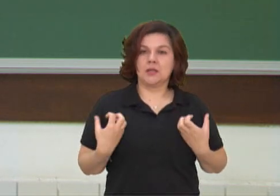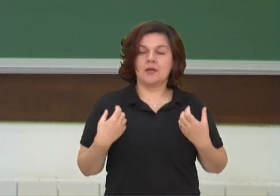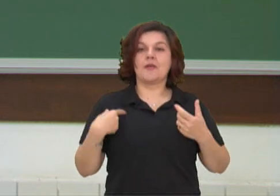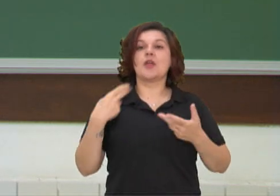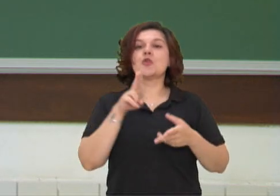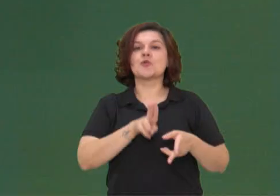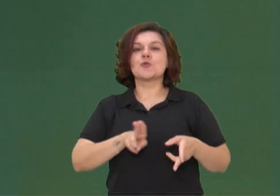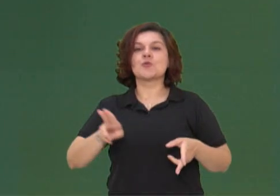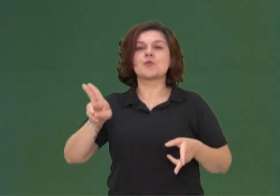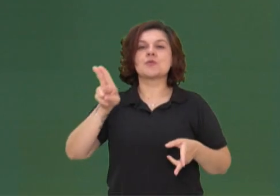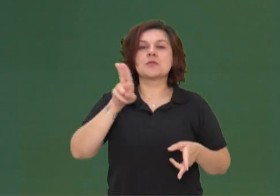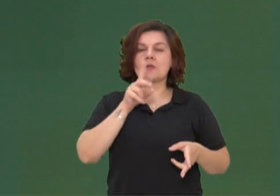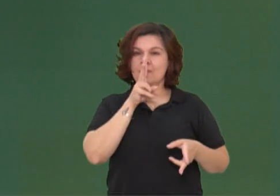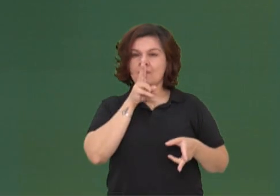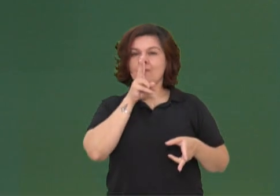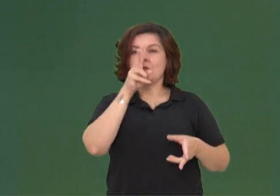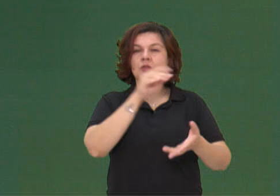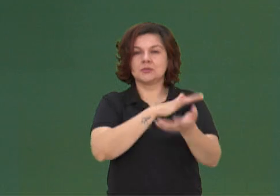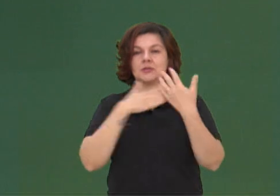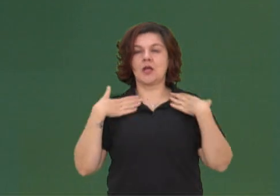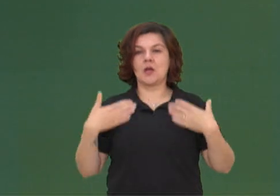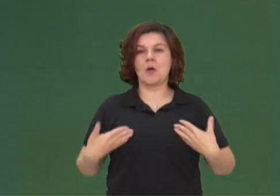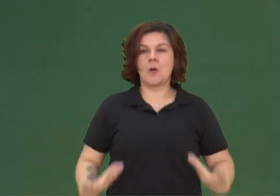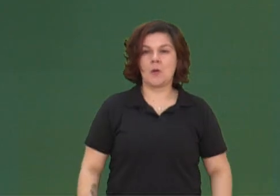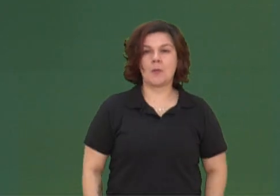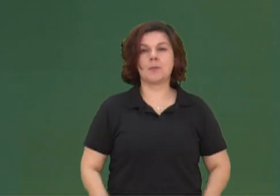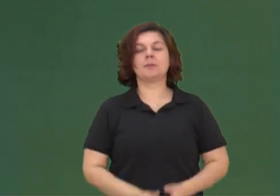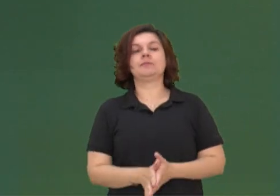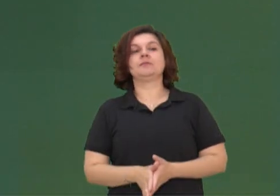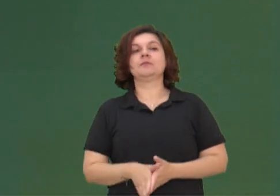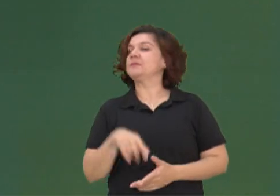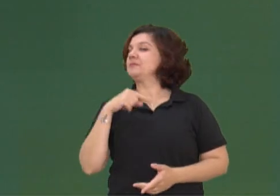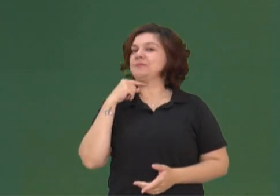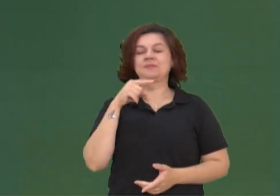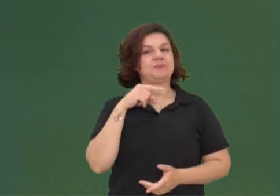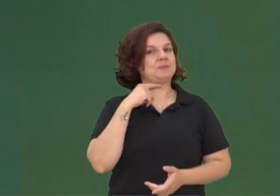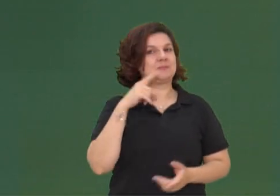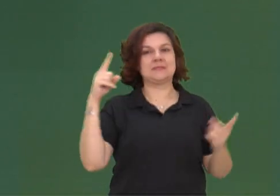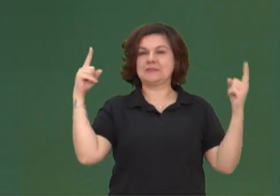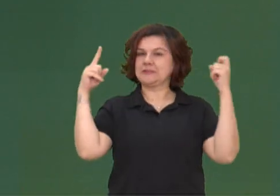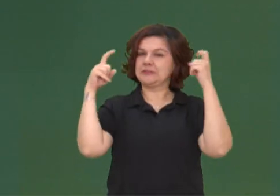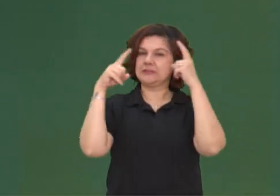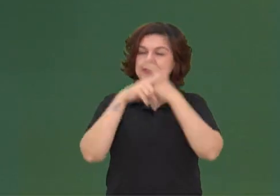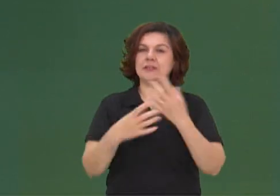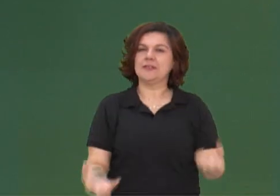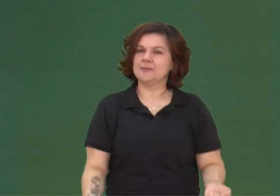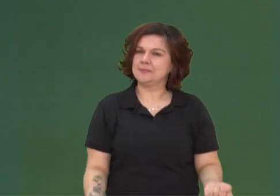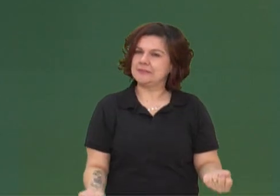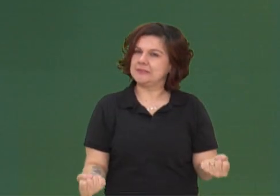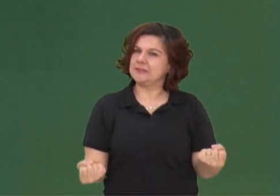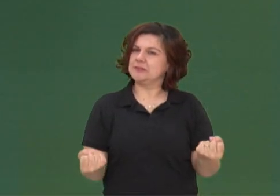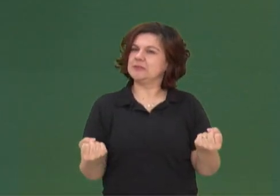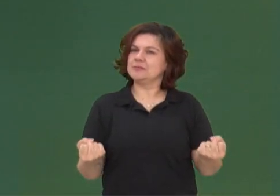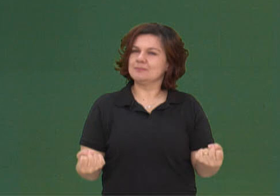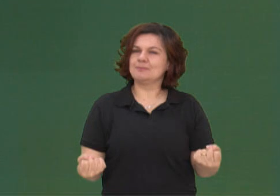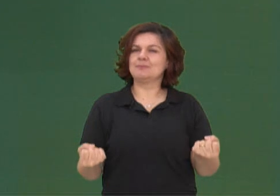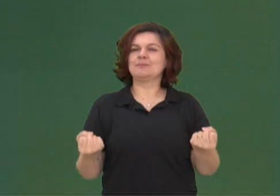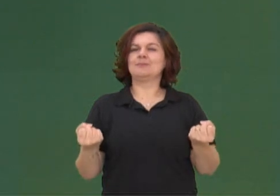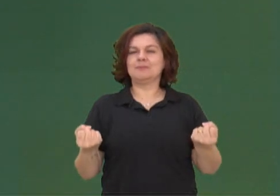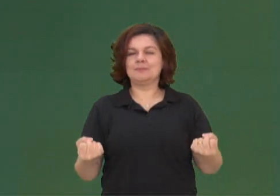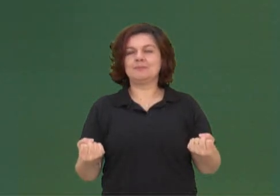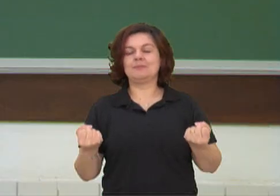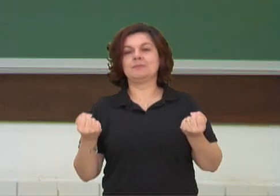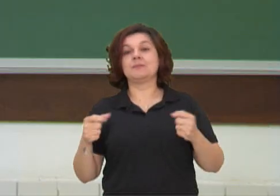usando bastante energia do seu corpo e, consequentemente, você vai tendo ali um pouco mais de dificuldade para concluir ali uma determinada série. E aí